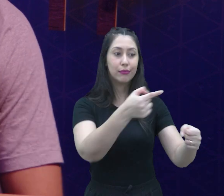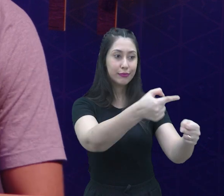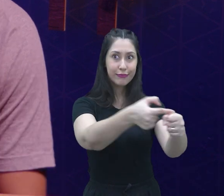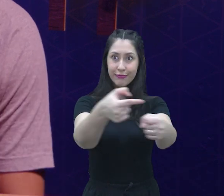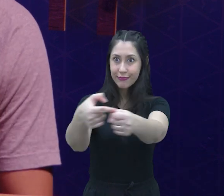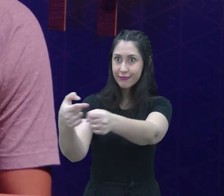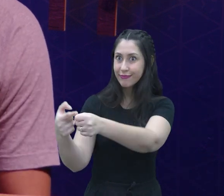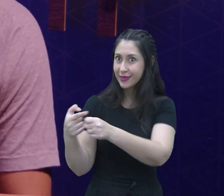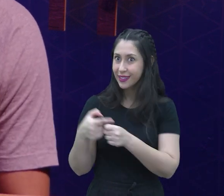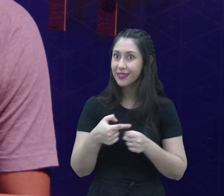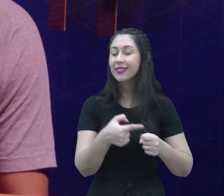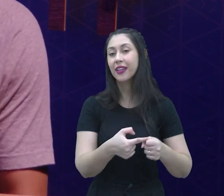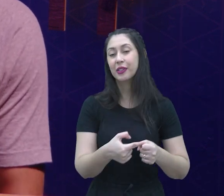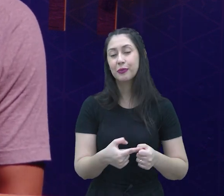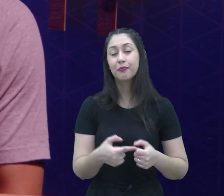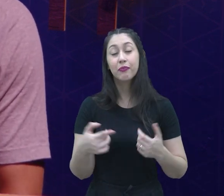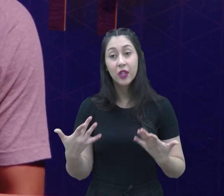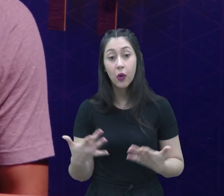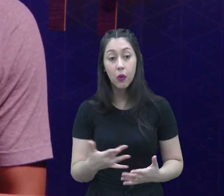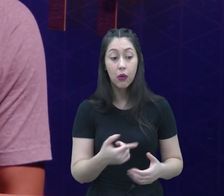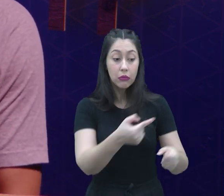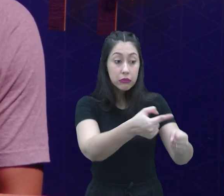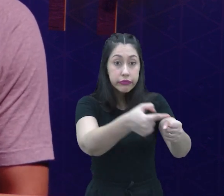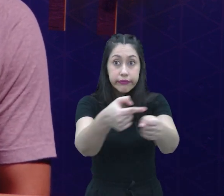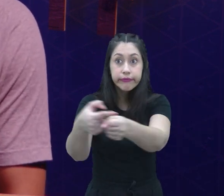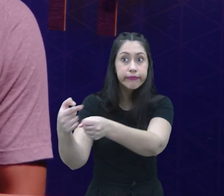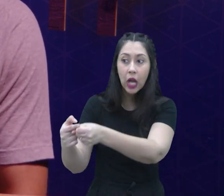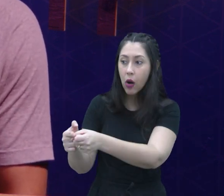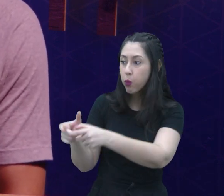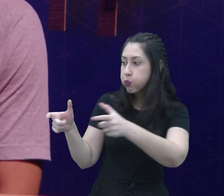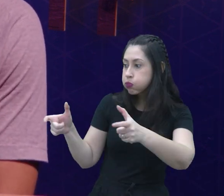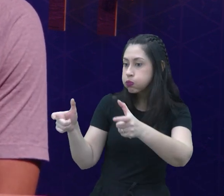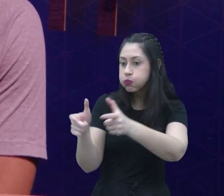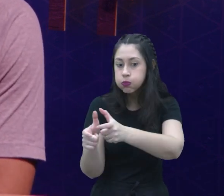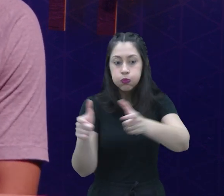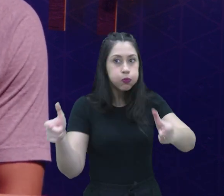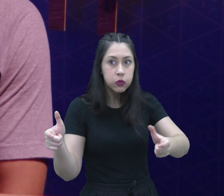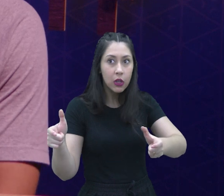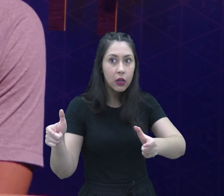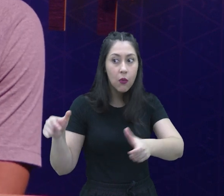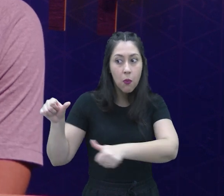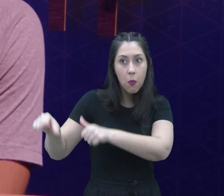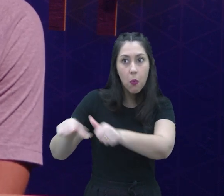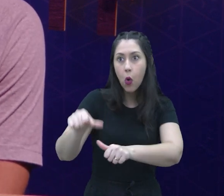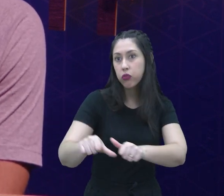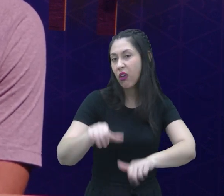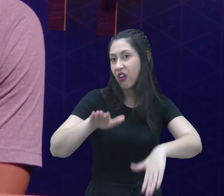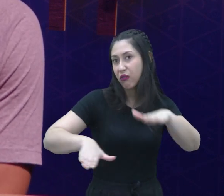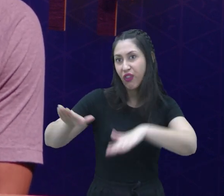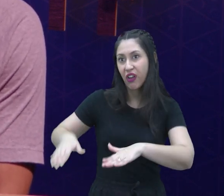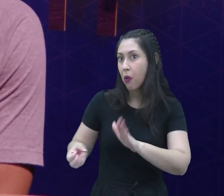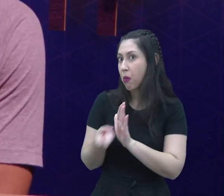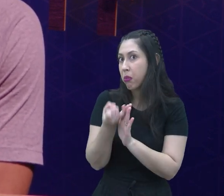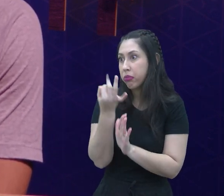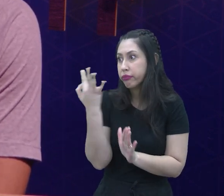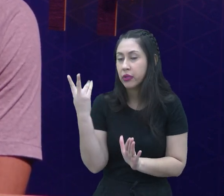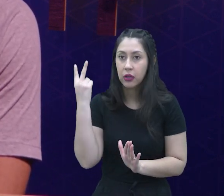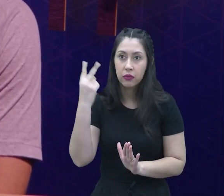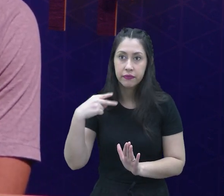nas cidades. Então, assim, cada cidade, dependendo do seu tamanho, tem uma quantidade de vereadores, né, que